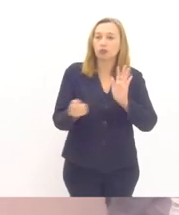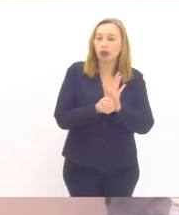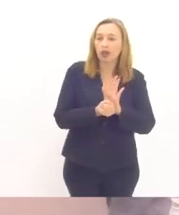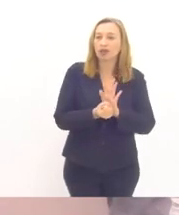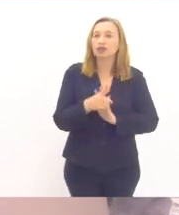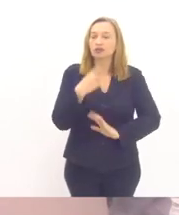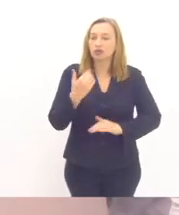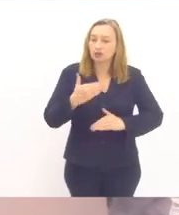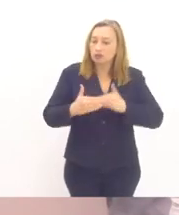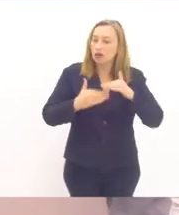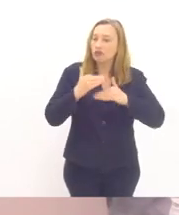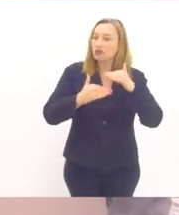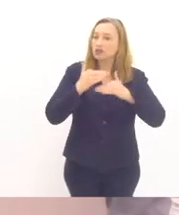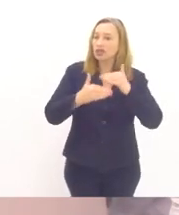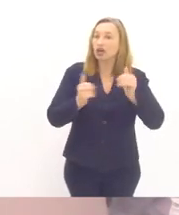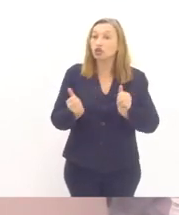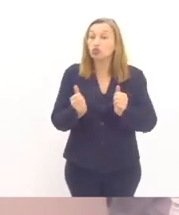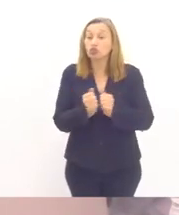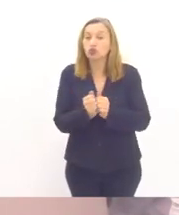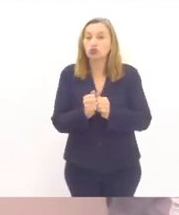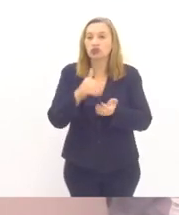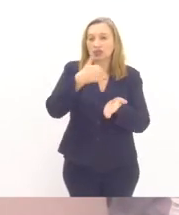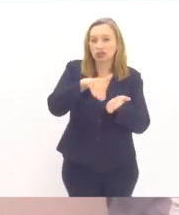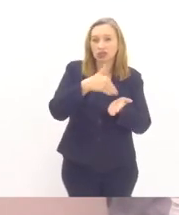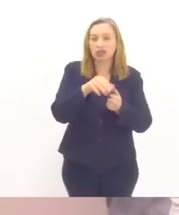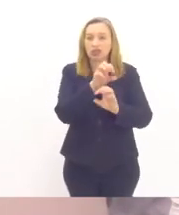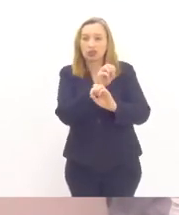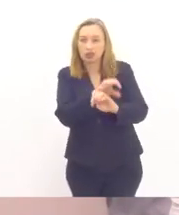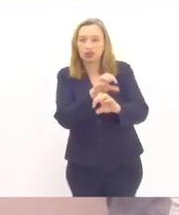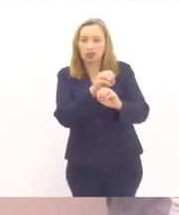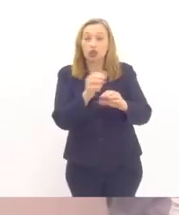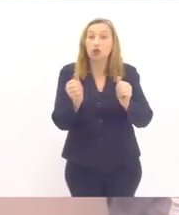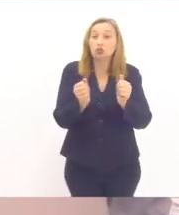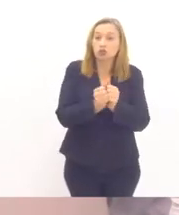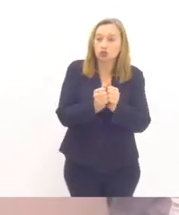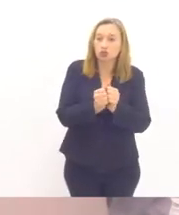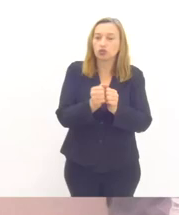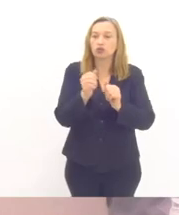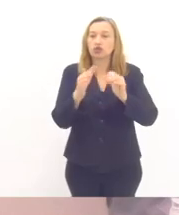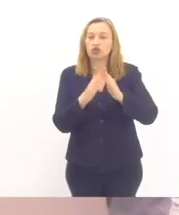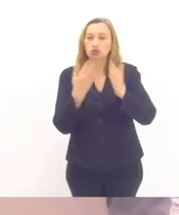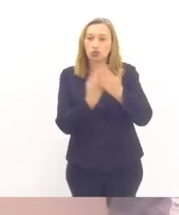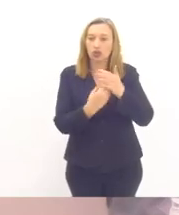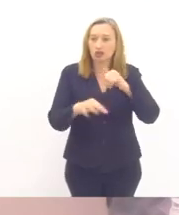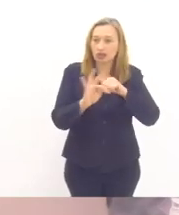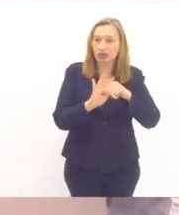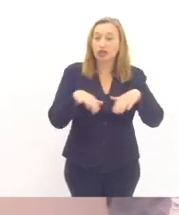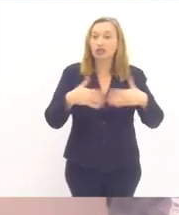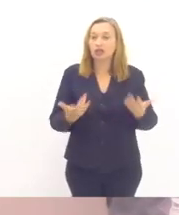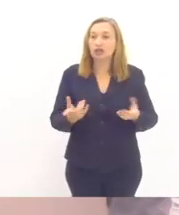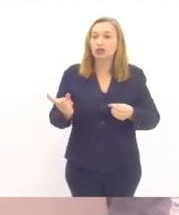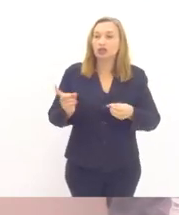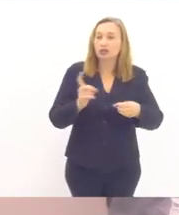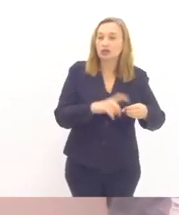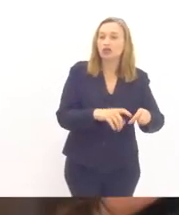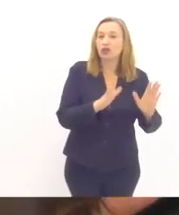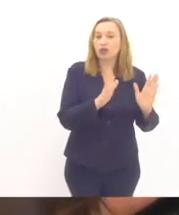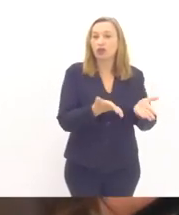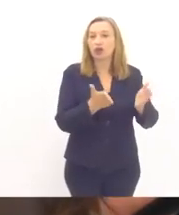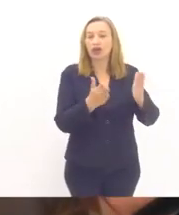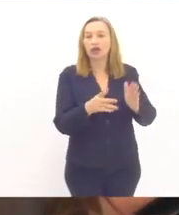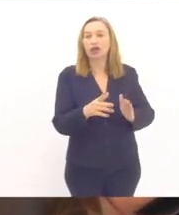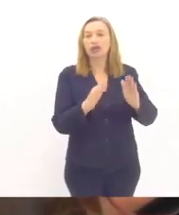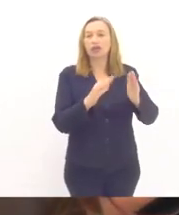gente possa avançar junto à Secretaria de Educação e junto à FAETEC. Então, eu devolvo a palavra agora